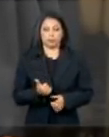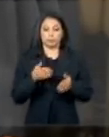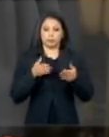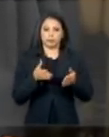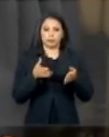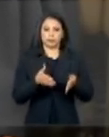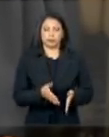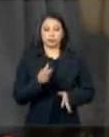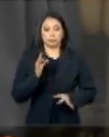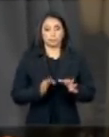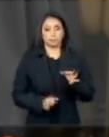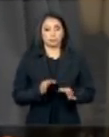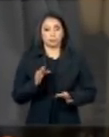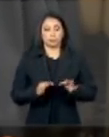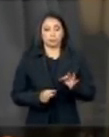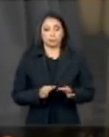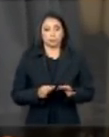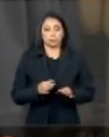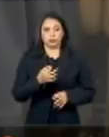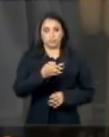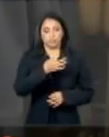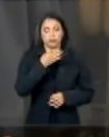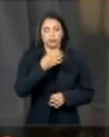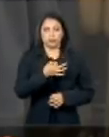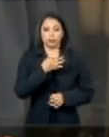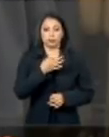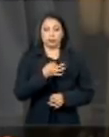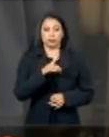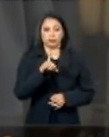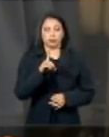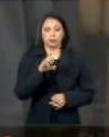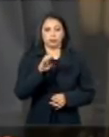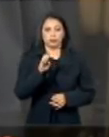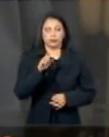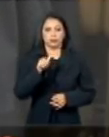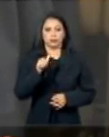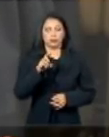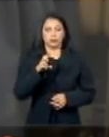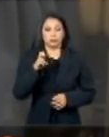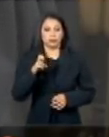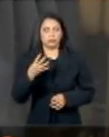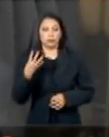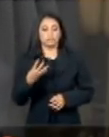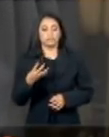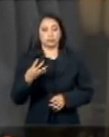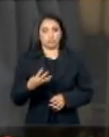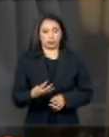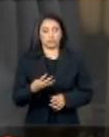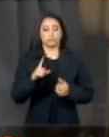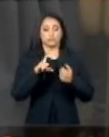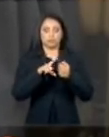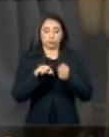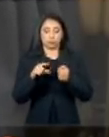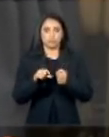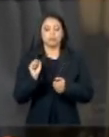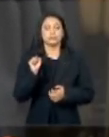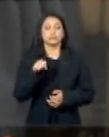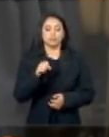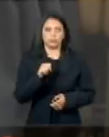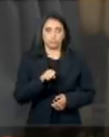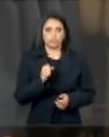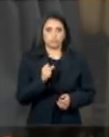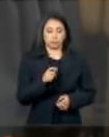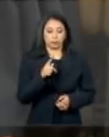nesse julgamento e opinamos de que o a decadência previsto no artigo 54 sim se aplica ao caso da aposentadoria do servidor público